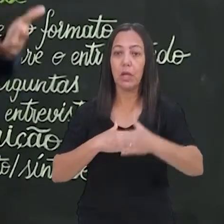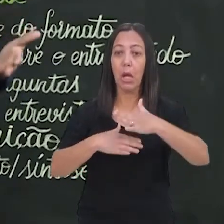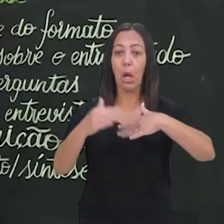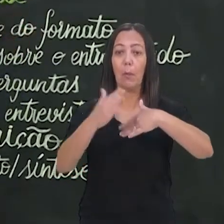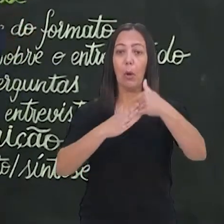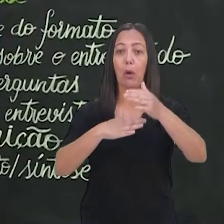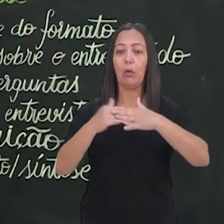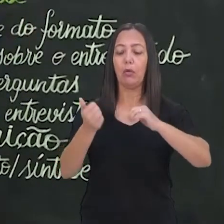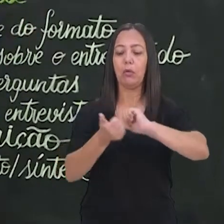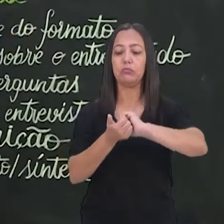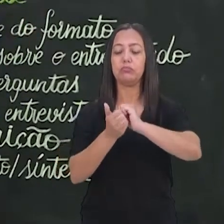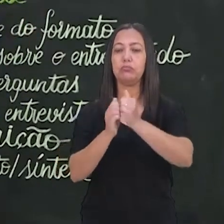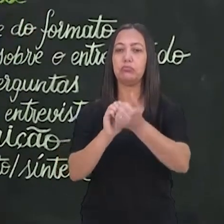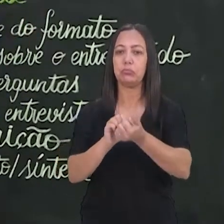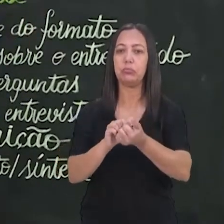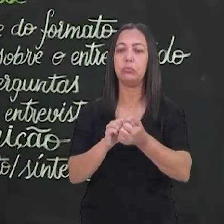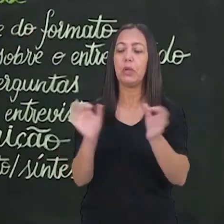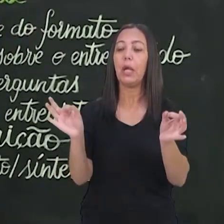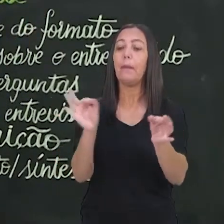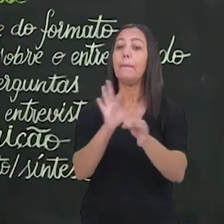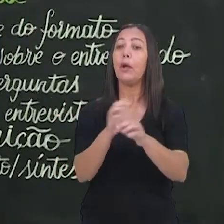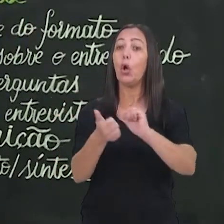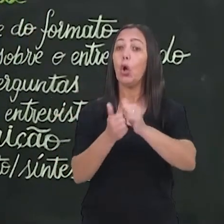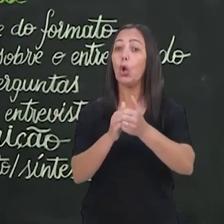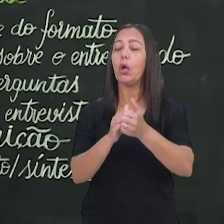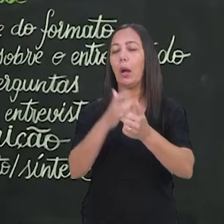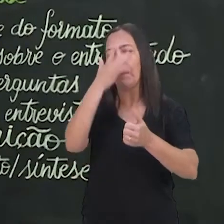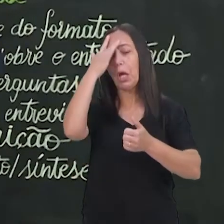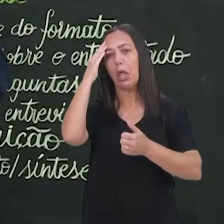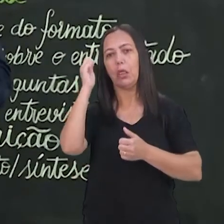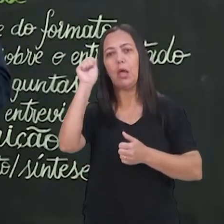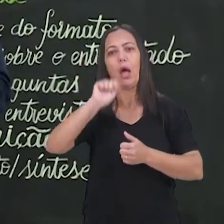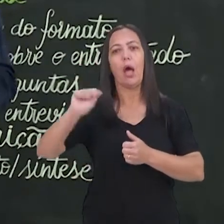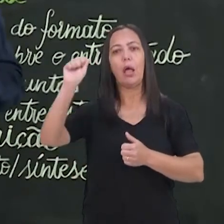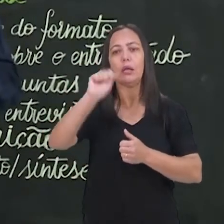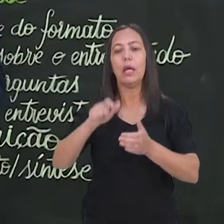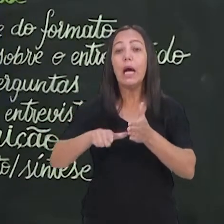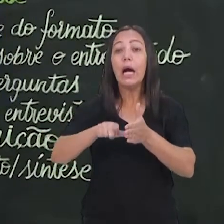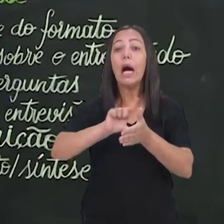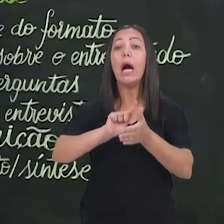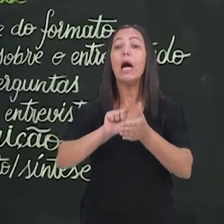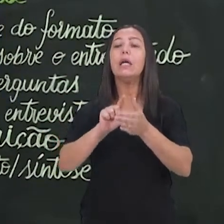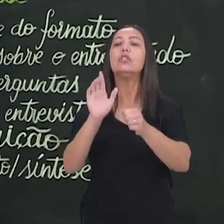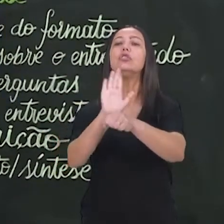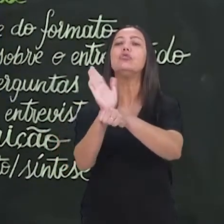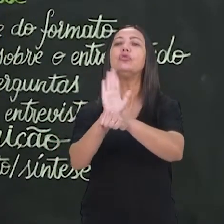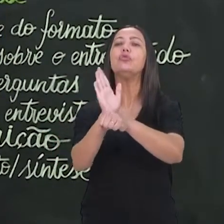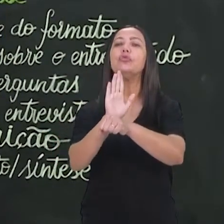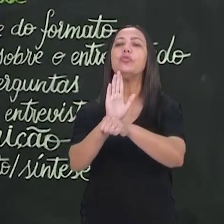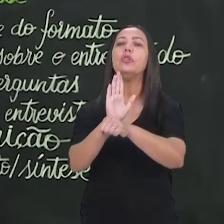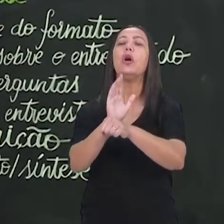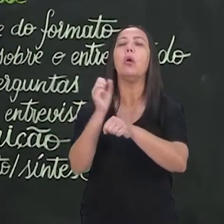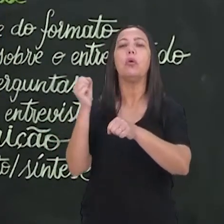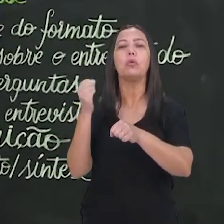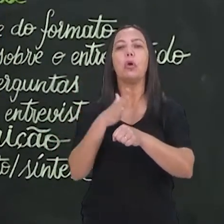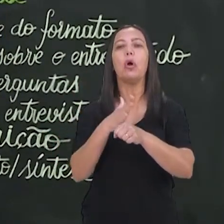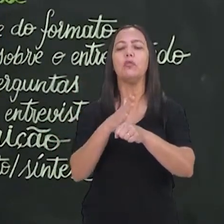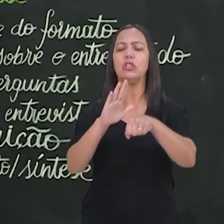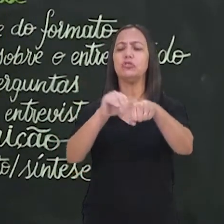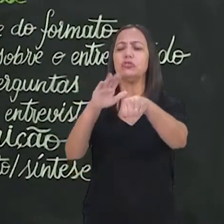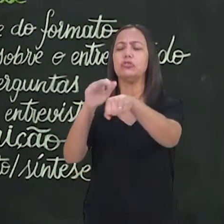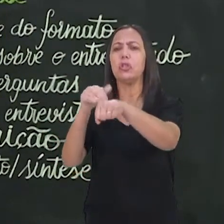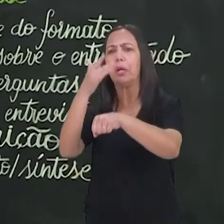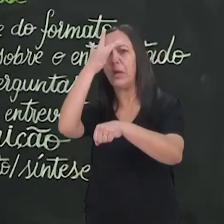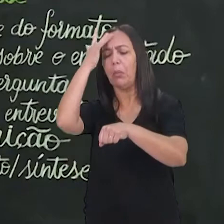tal como os jogadores depois de um jogo, tal como os artistas antes do lançamento de alguma obra artística, convocam vários